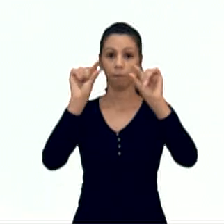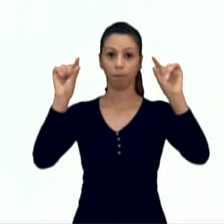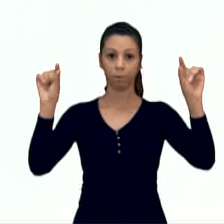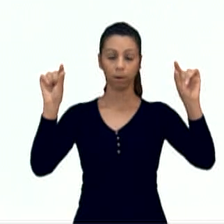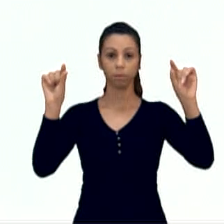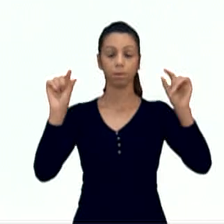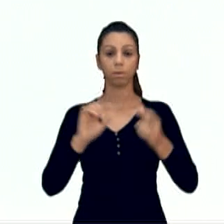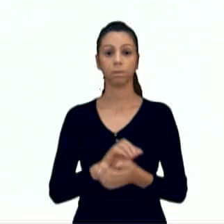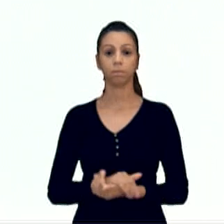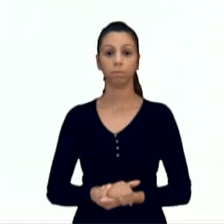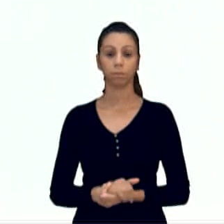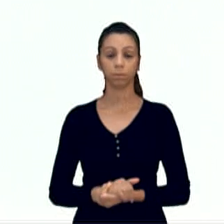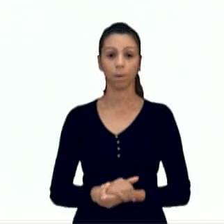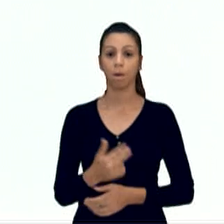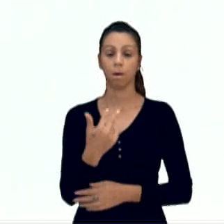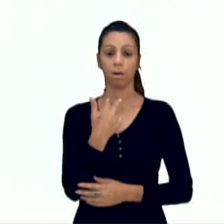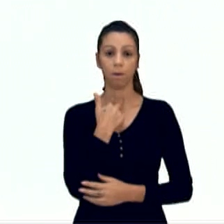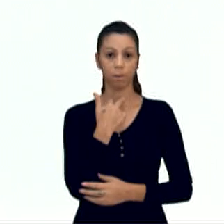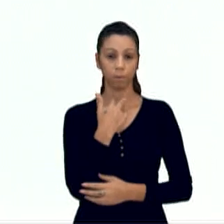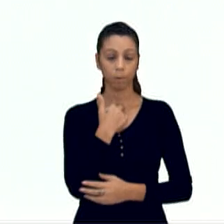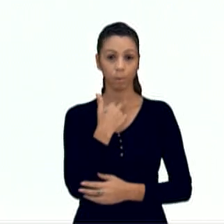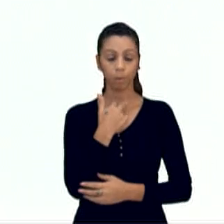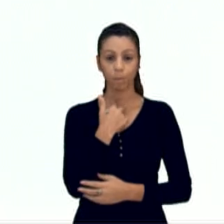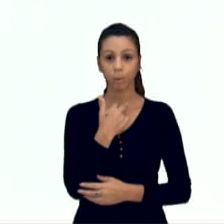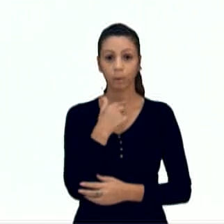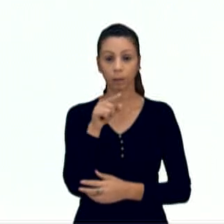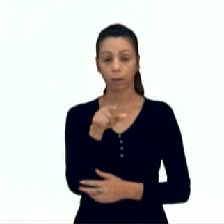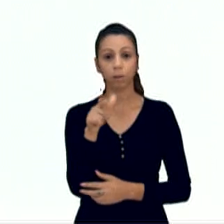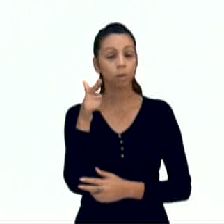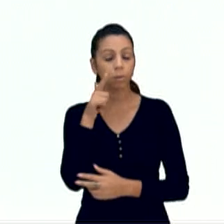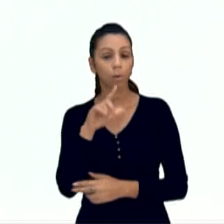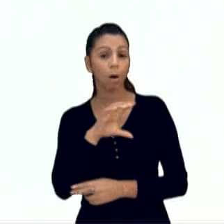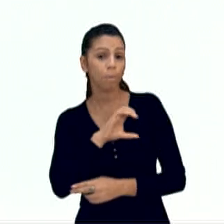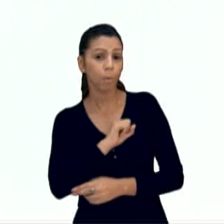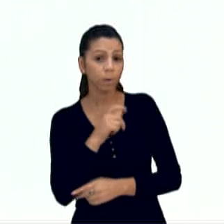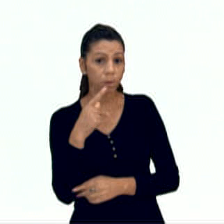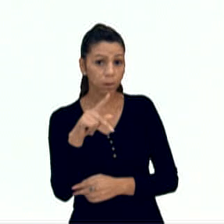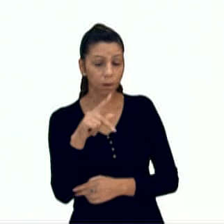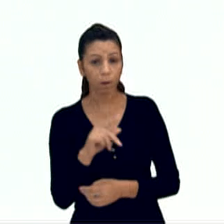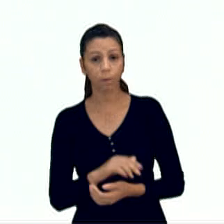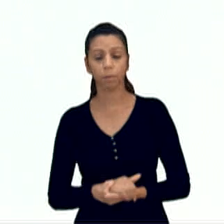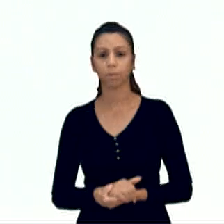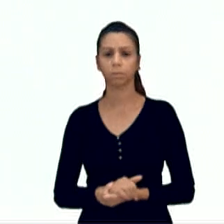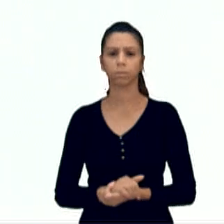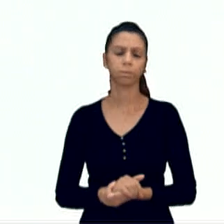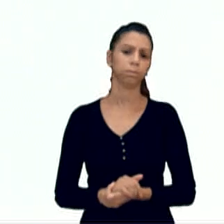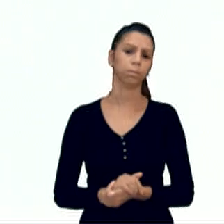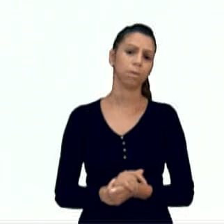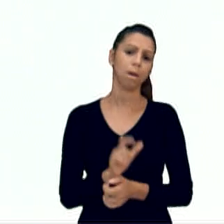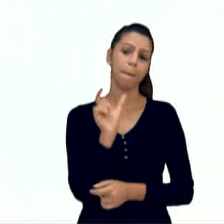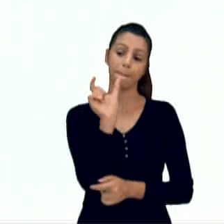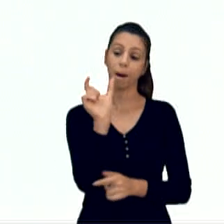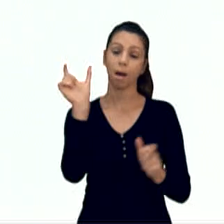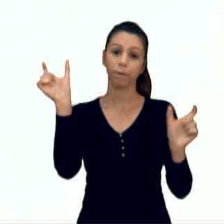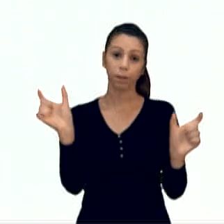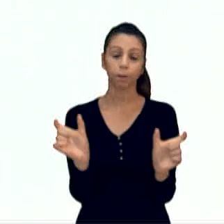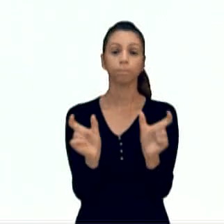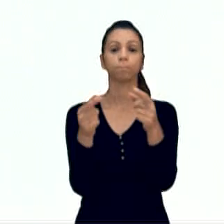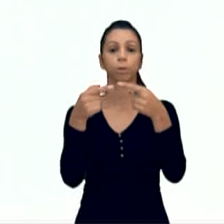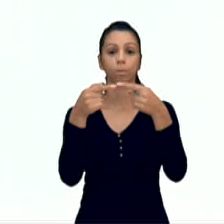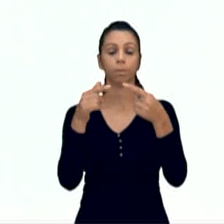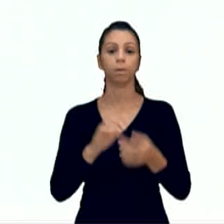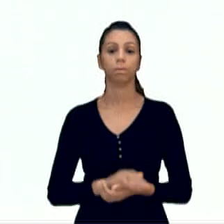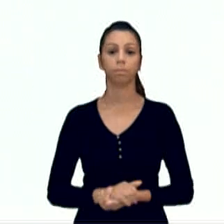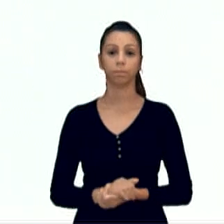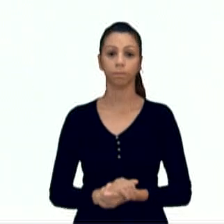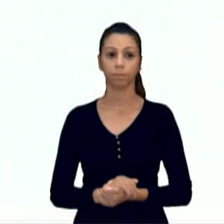your love. Eu não posso sem o seu amor. Então, qual palavrinha seria mais adequada para essa frase? Letter